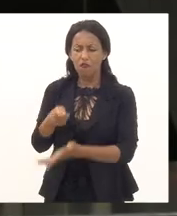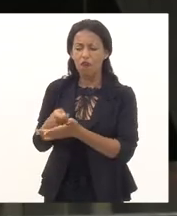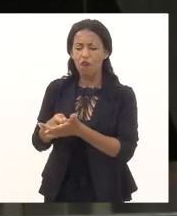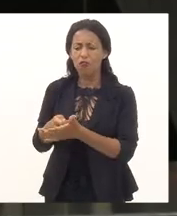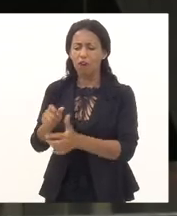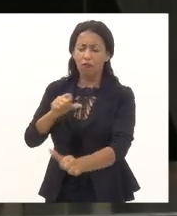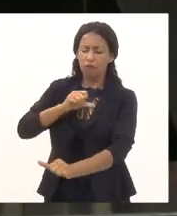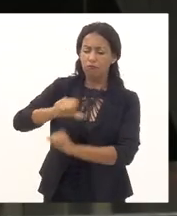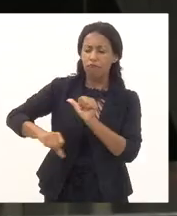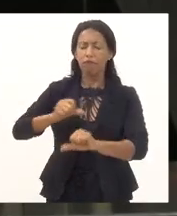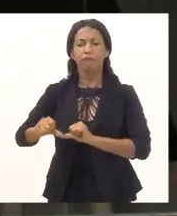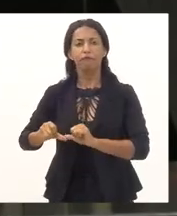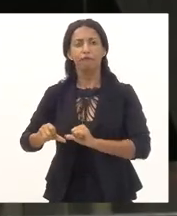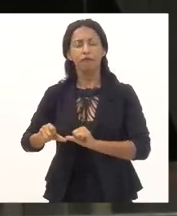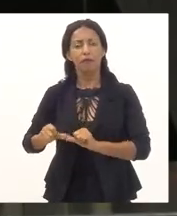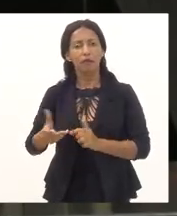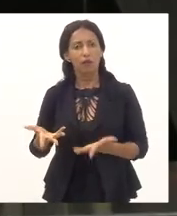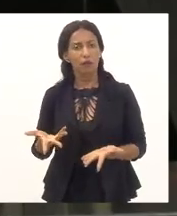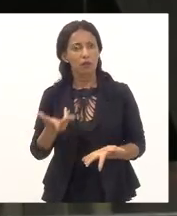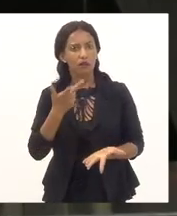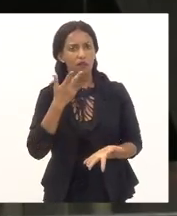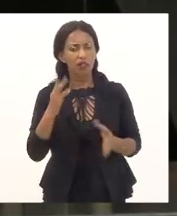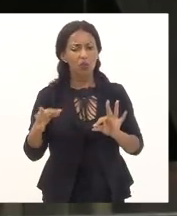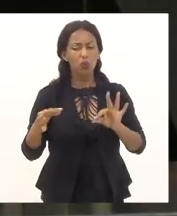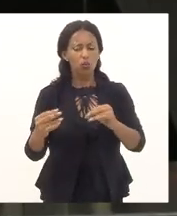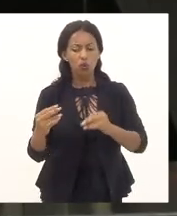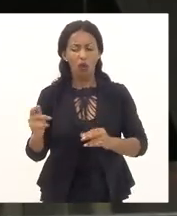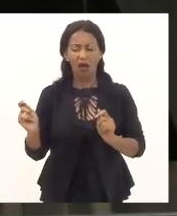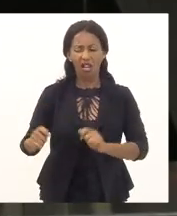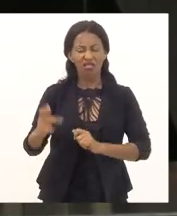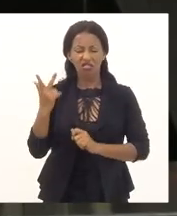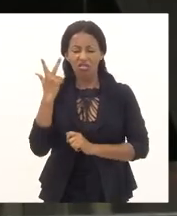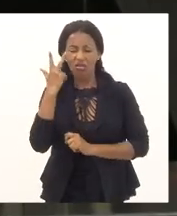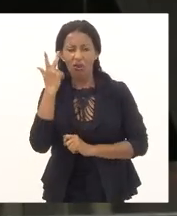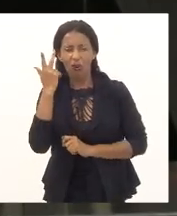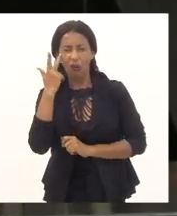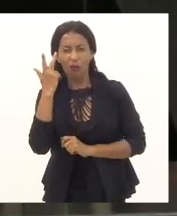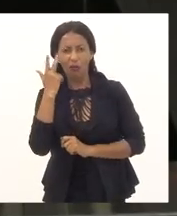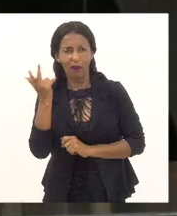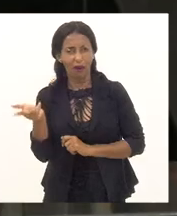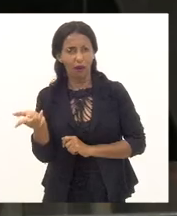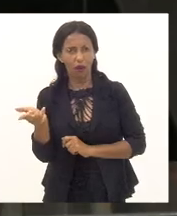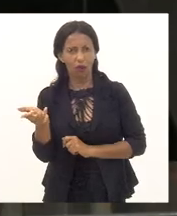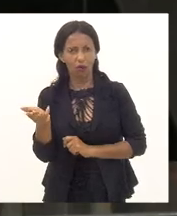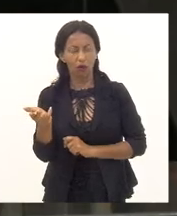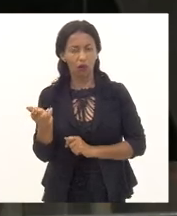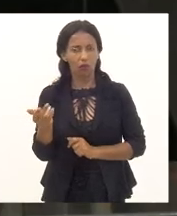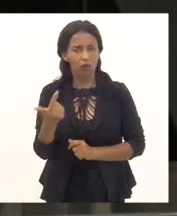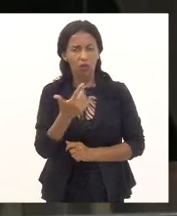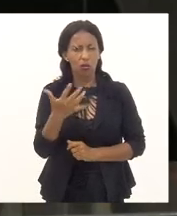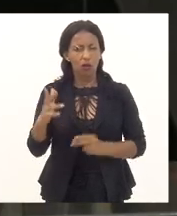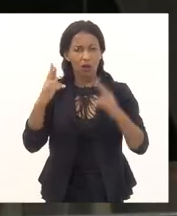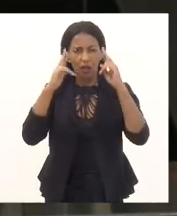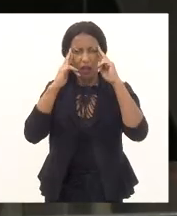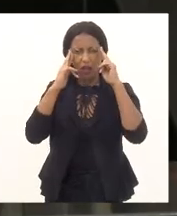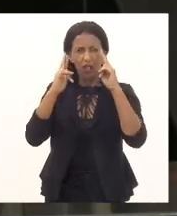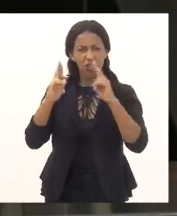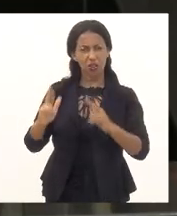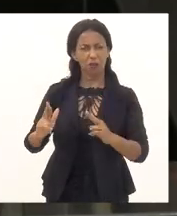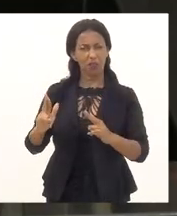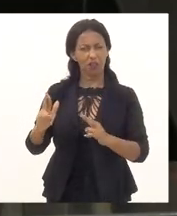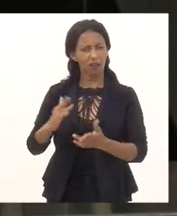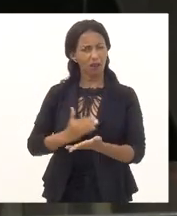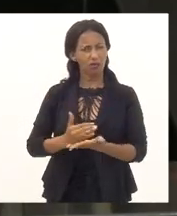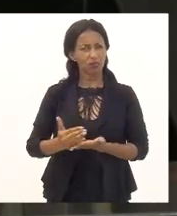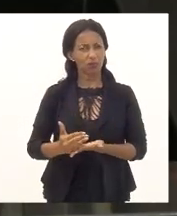barra. Forçando barra, dizendo que tudo é normal. Eles deixaram de respeitar as peculiaridades que